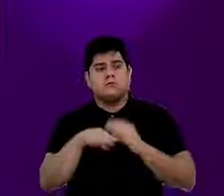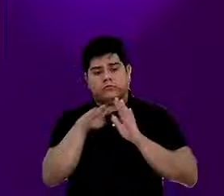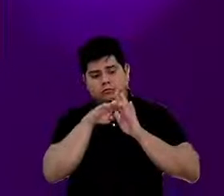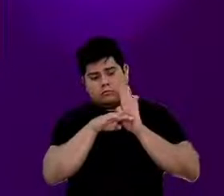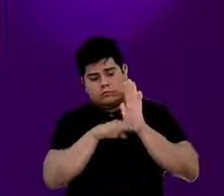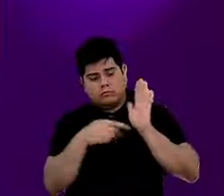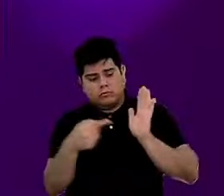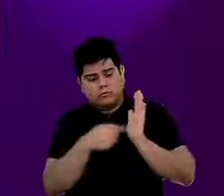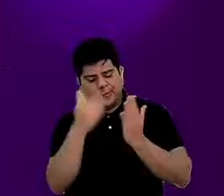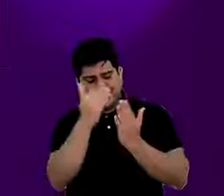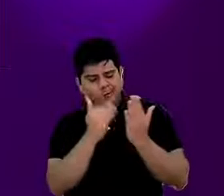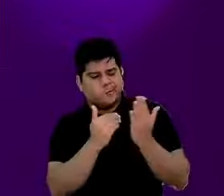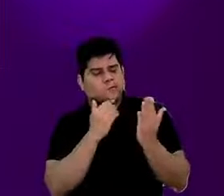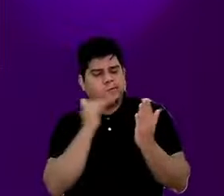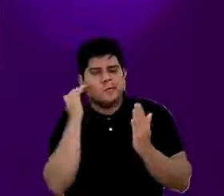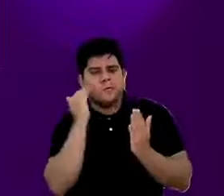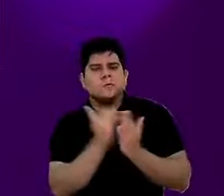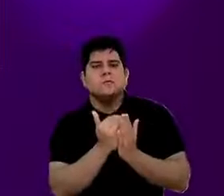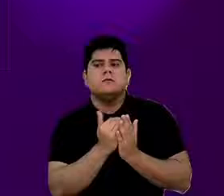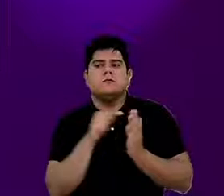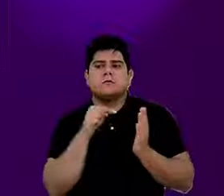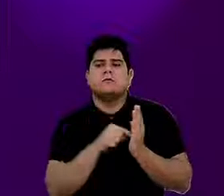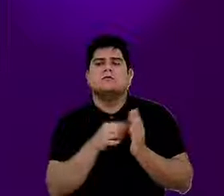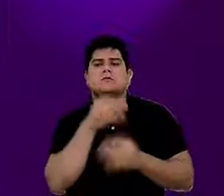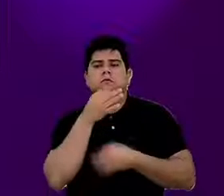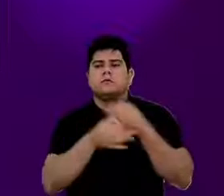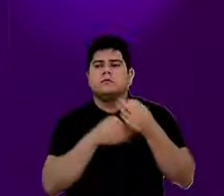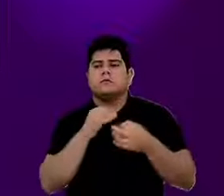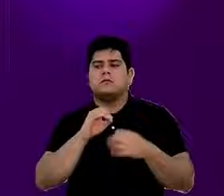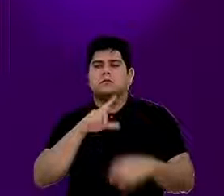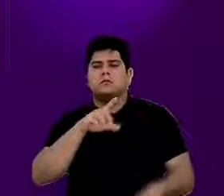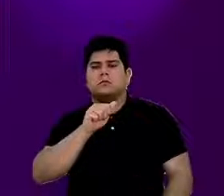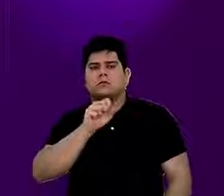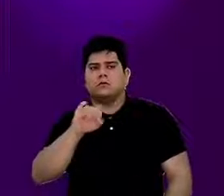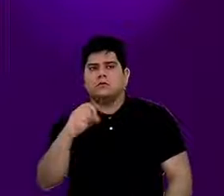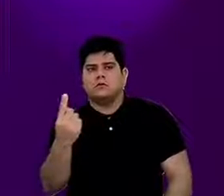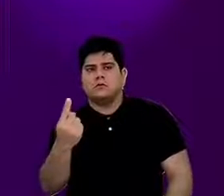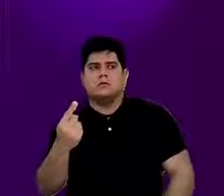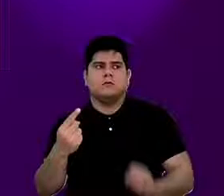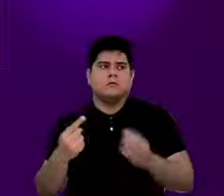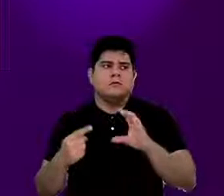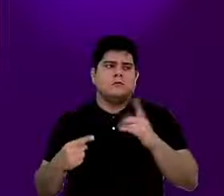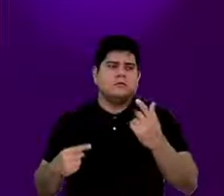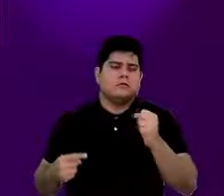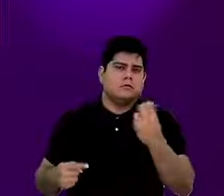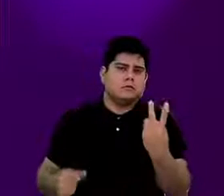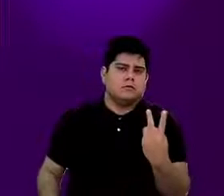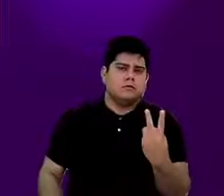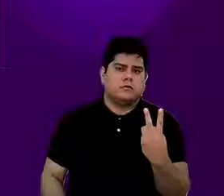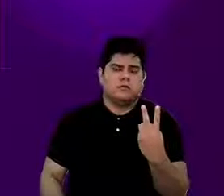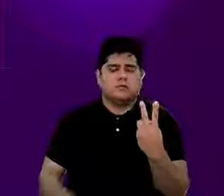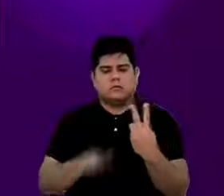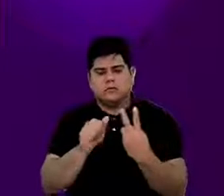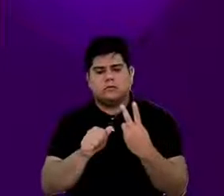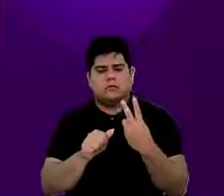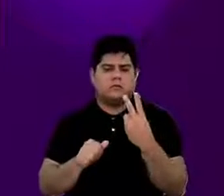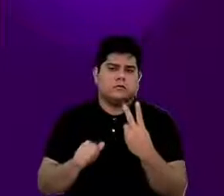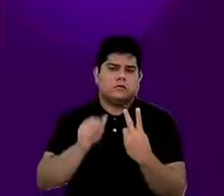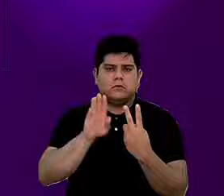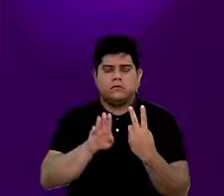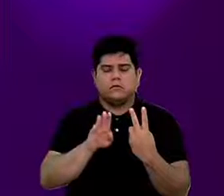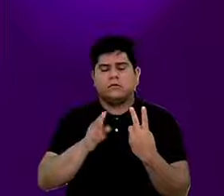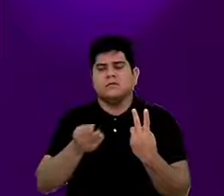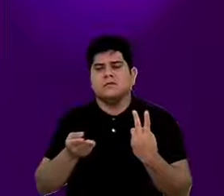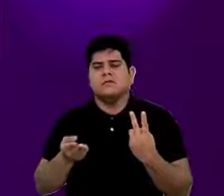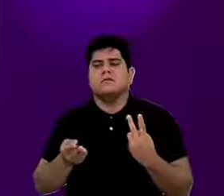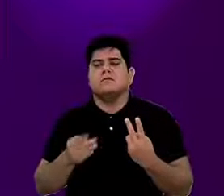que garantam as recomendações classe 1 ou, se não existir, classe 2, 2A, 2B, para esses